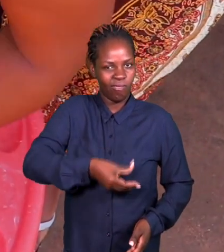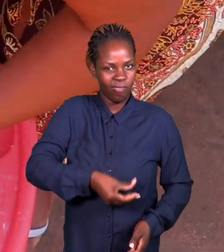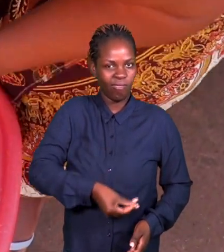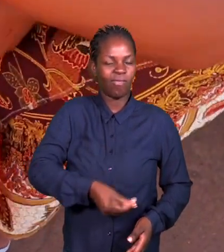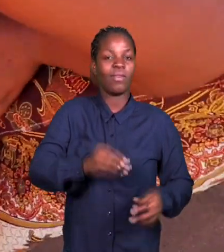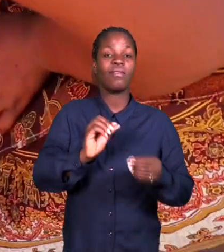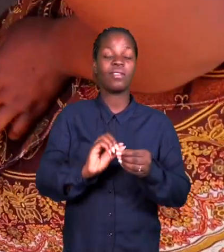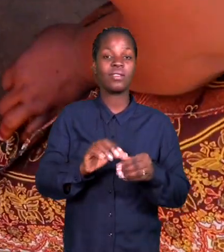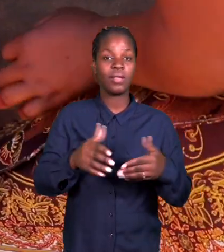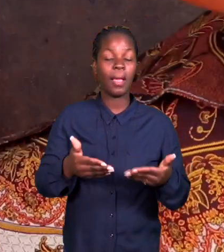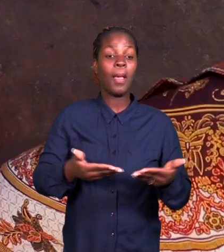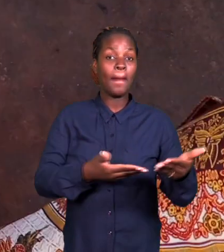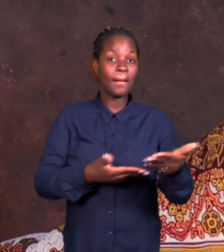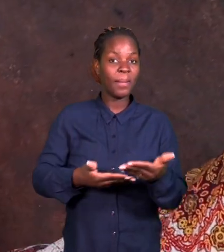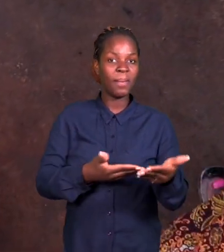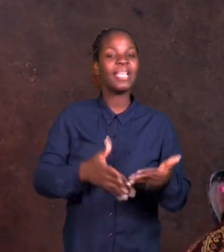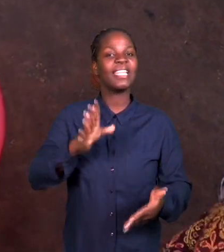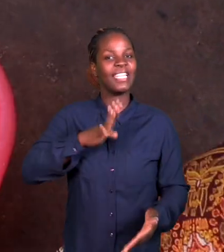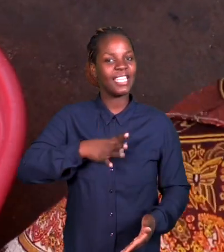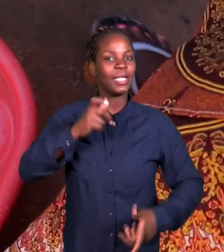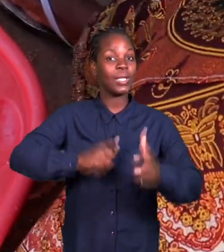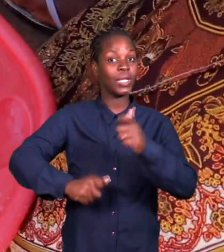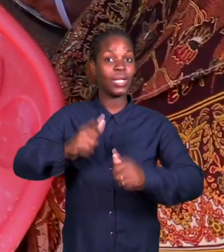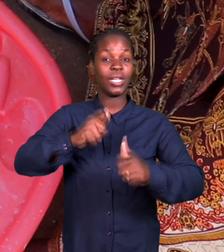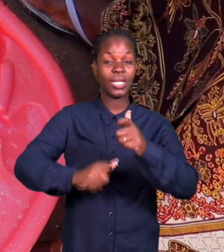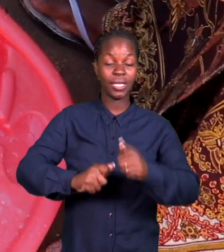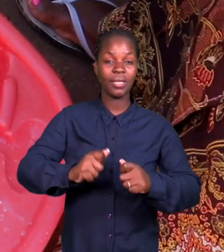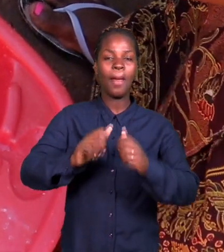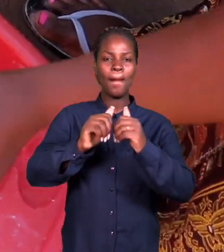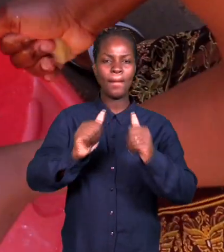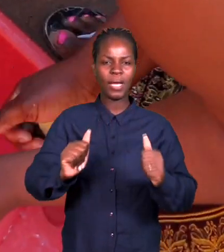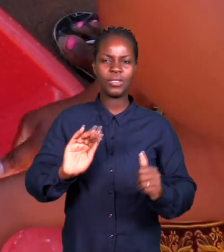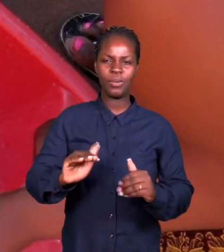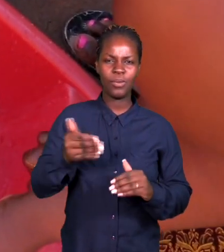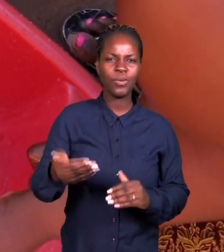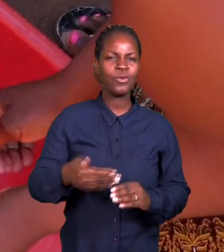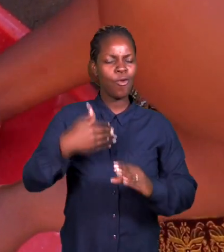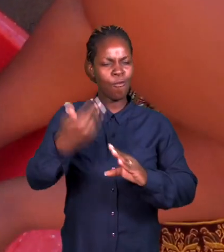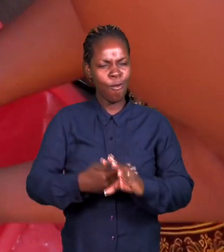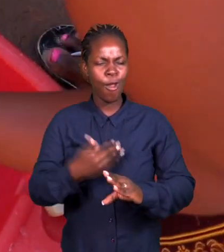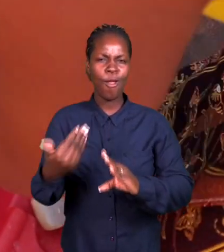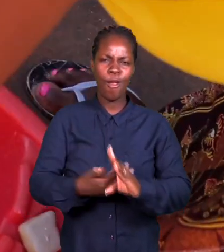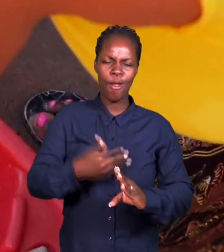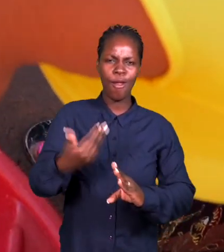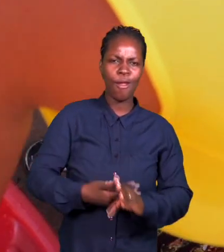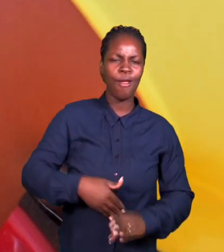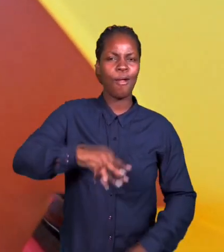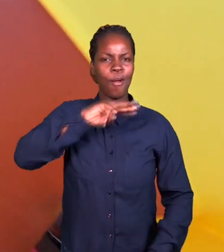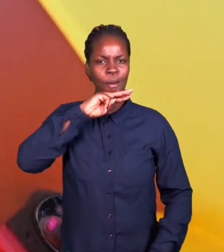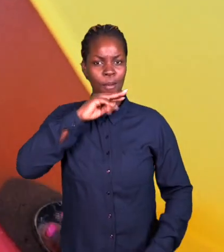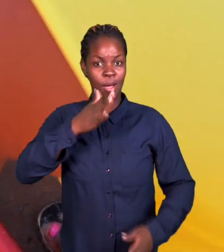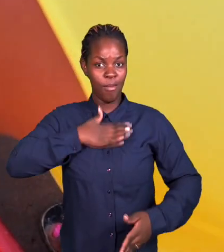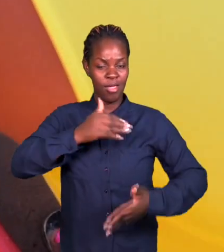ver se o bebê pode conseguir amamentar. Mas com o esforço de vovôs por aí, mamã por